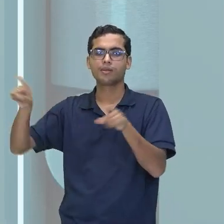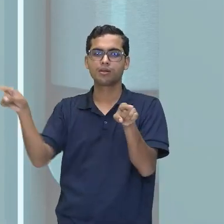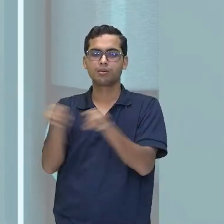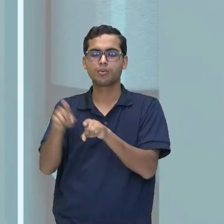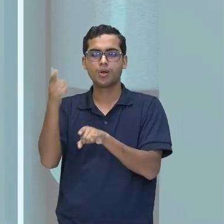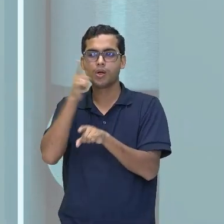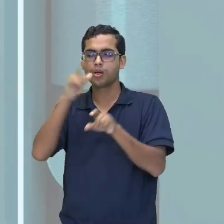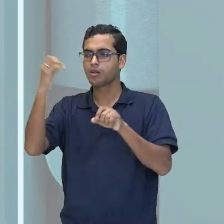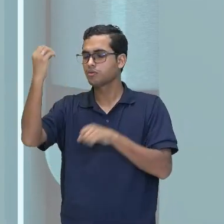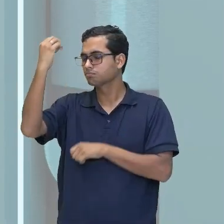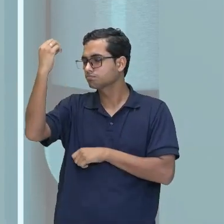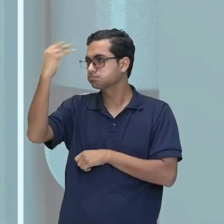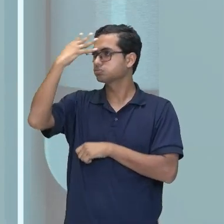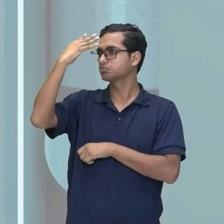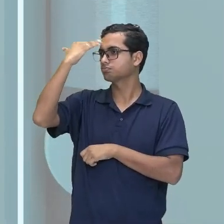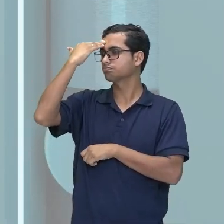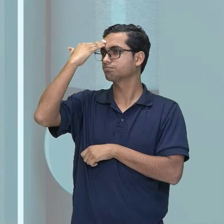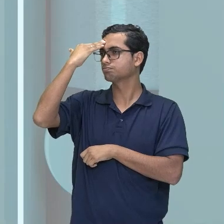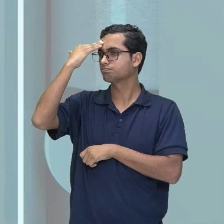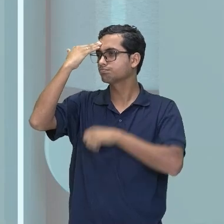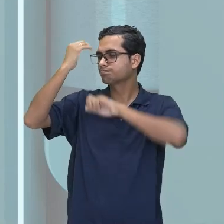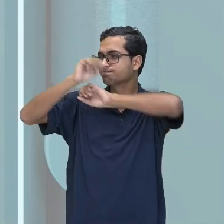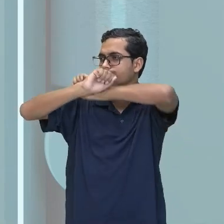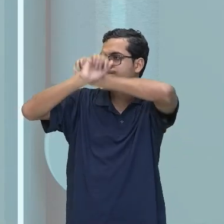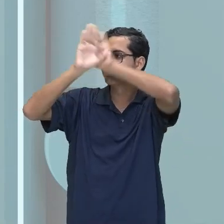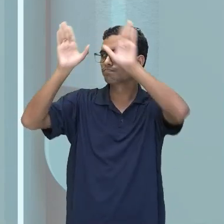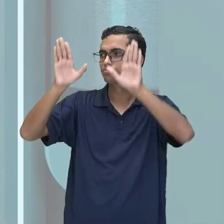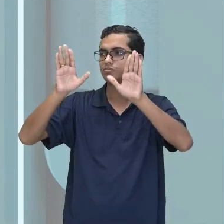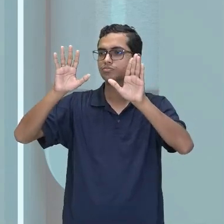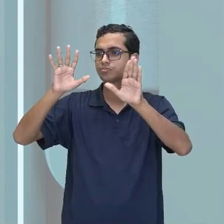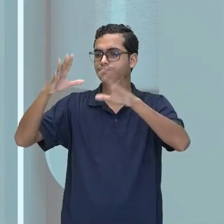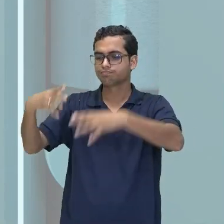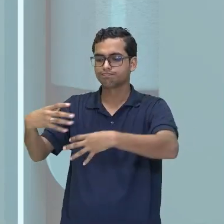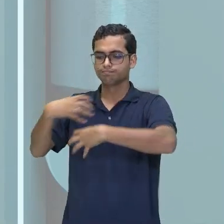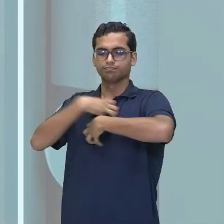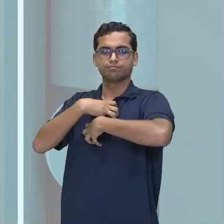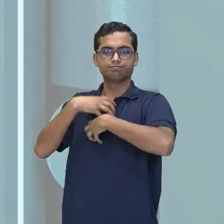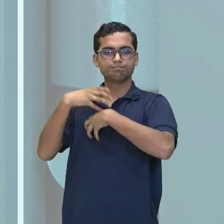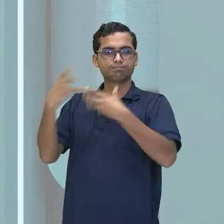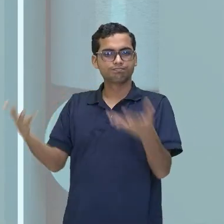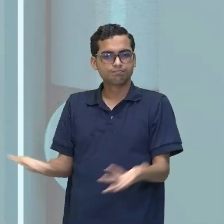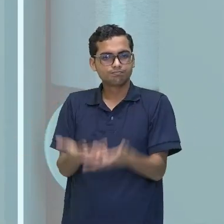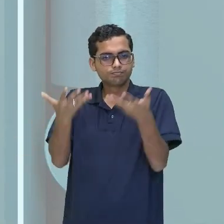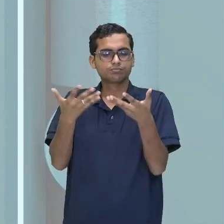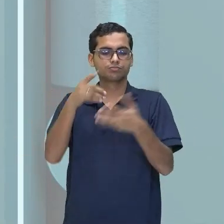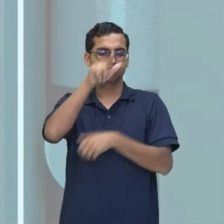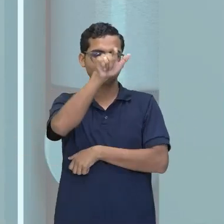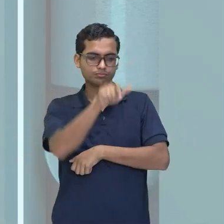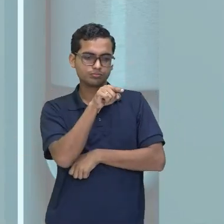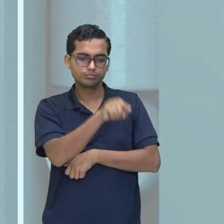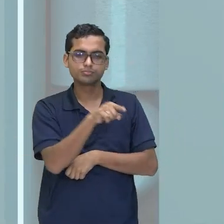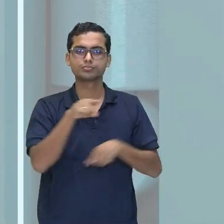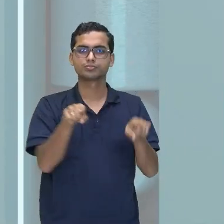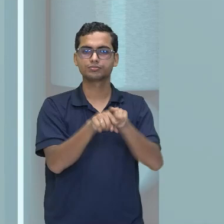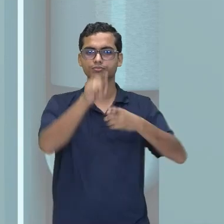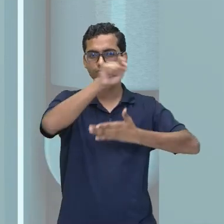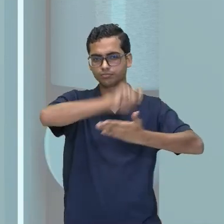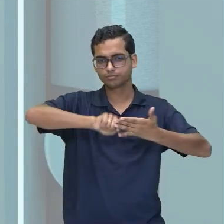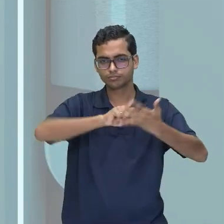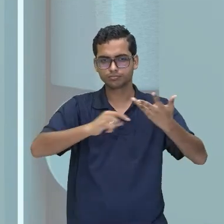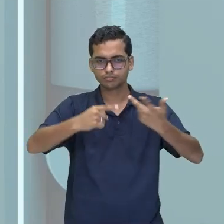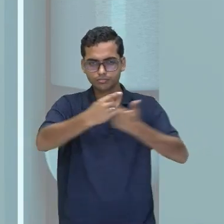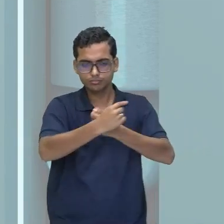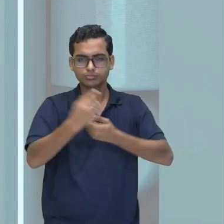luz para a obra dele, para a criação dele. Então ele fala nesse poema sobre Camões, como Camões